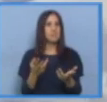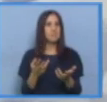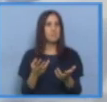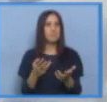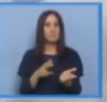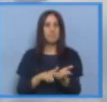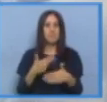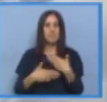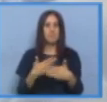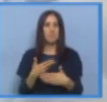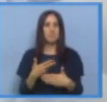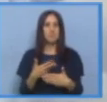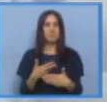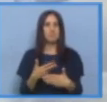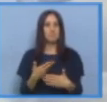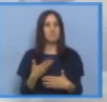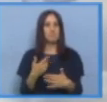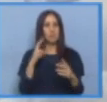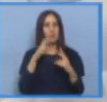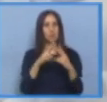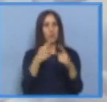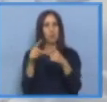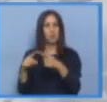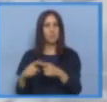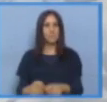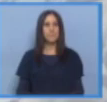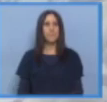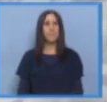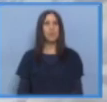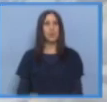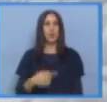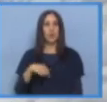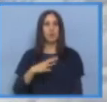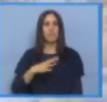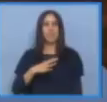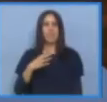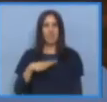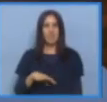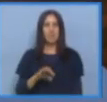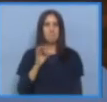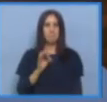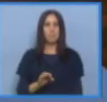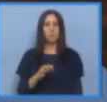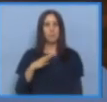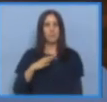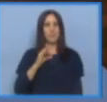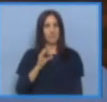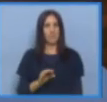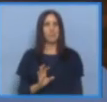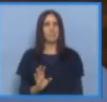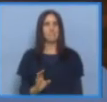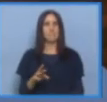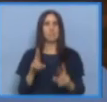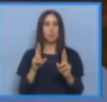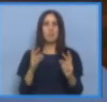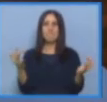a realização dos vários encontros? Sim, nós queremos ser pés na terra, queremos ser muito pés na terra. Esperamos